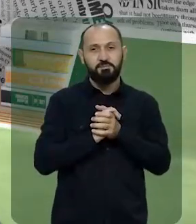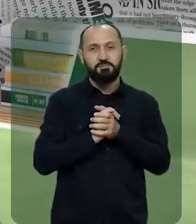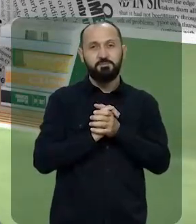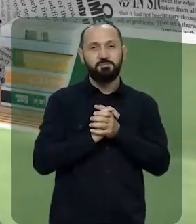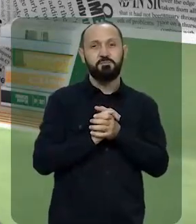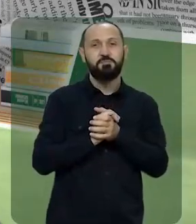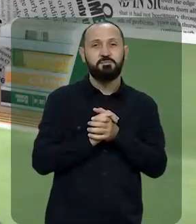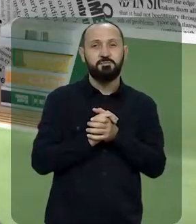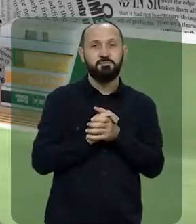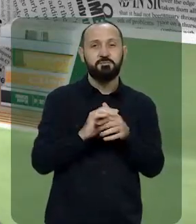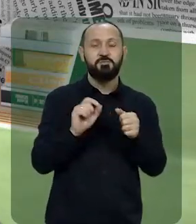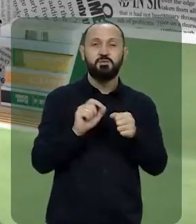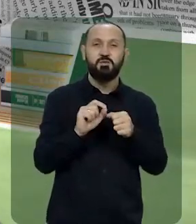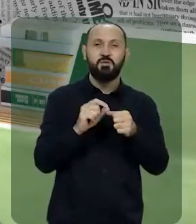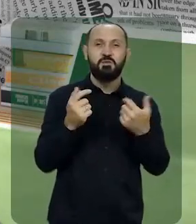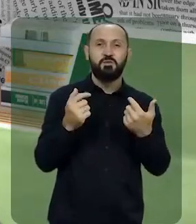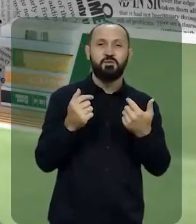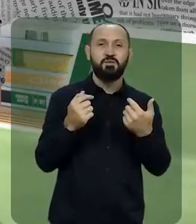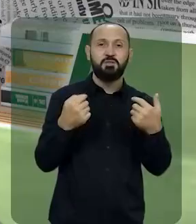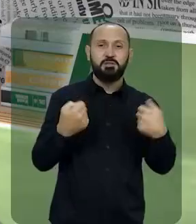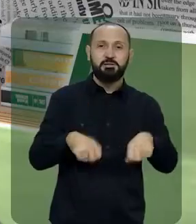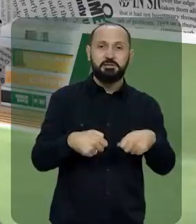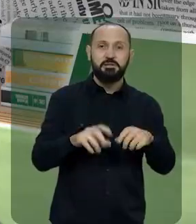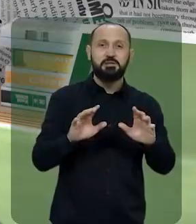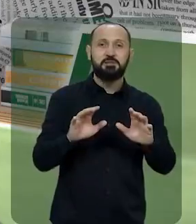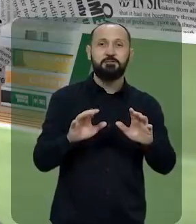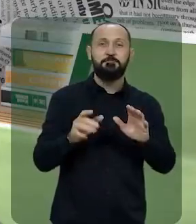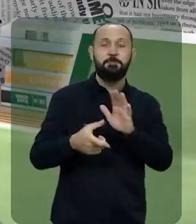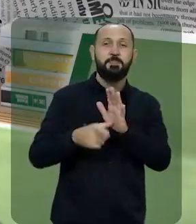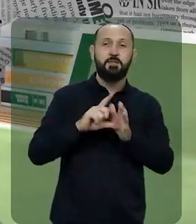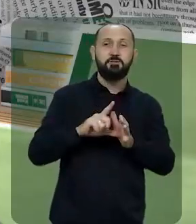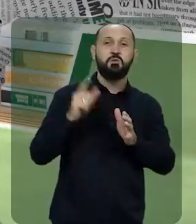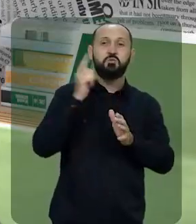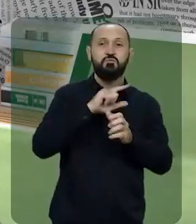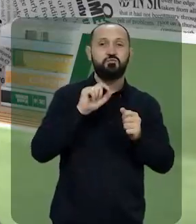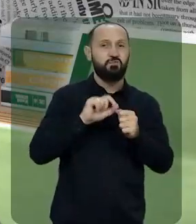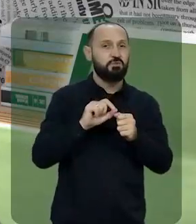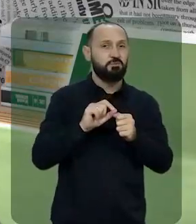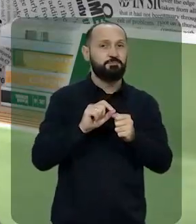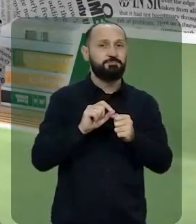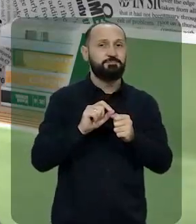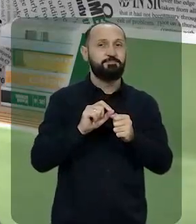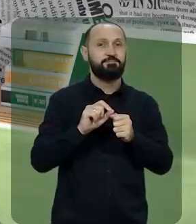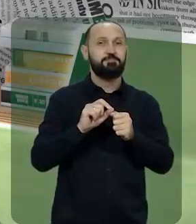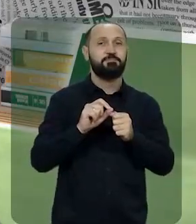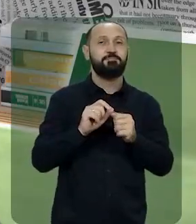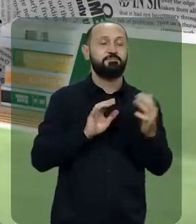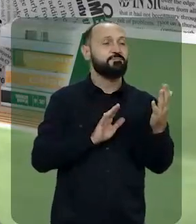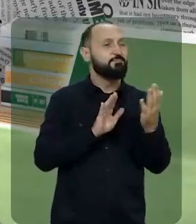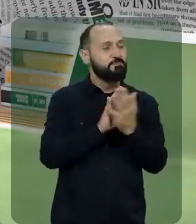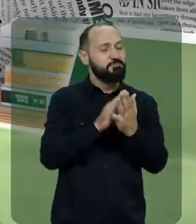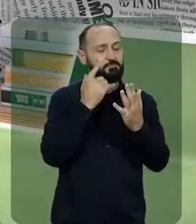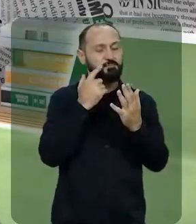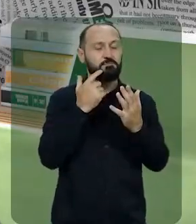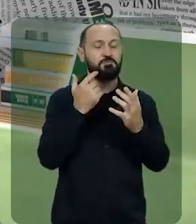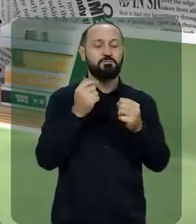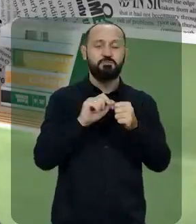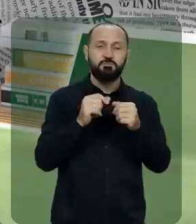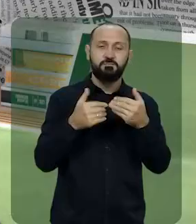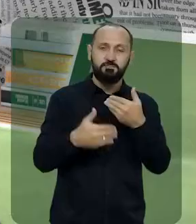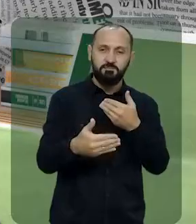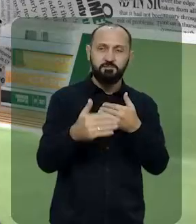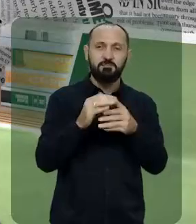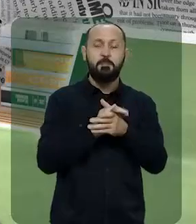daquela pessoa, que pode estar acamado, que pode estar com muita dificuldade de fazer